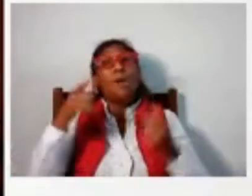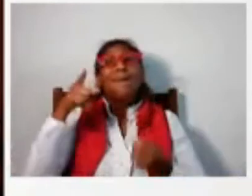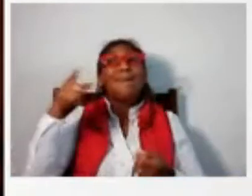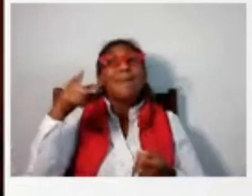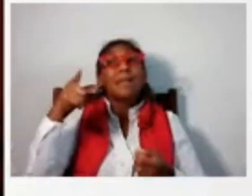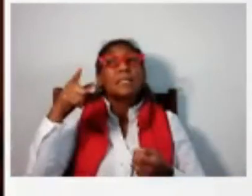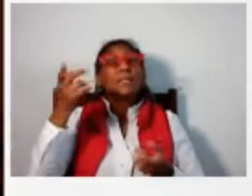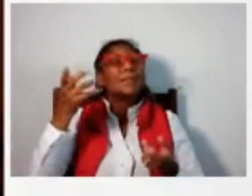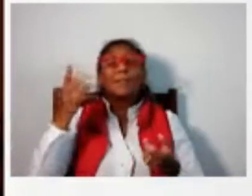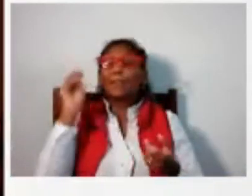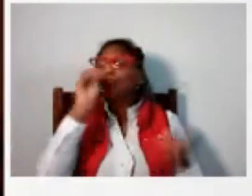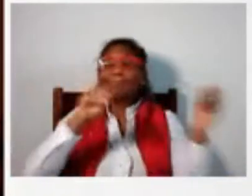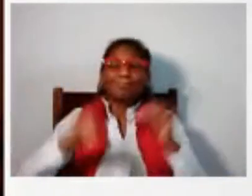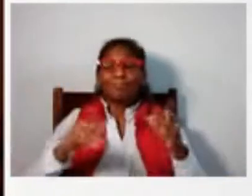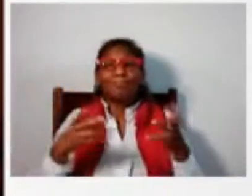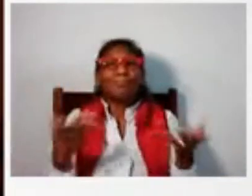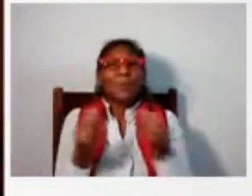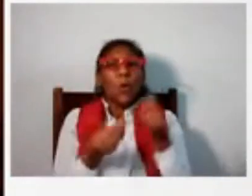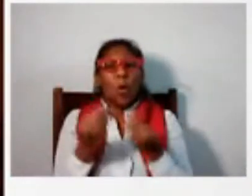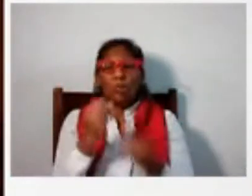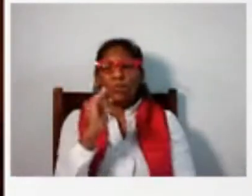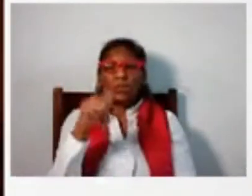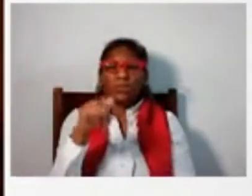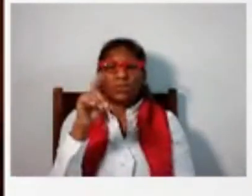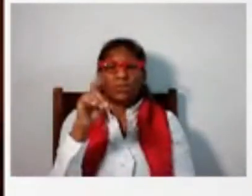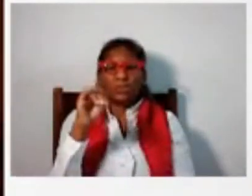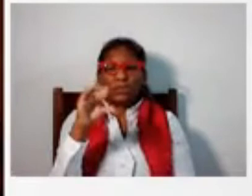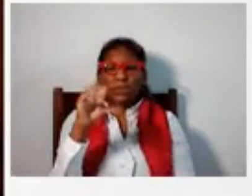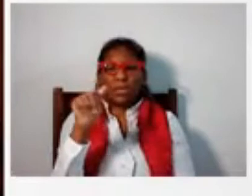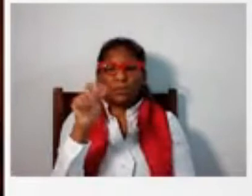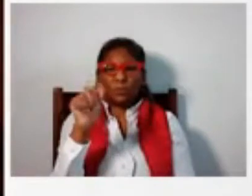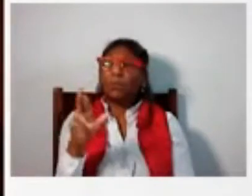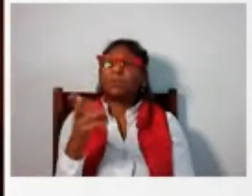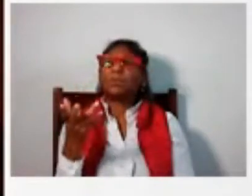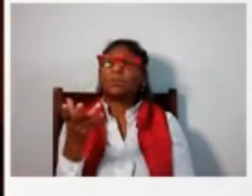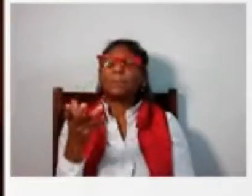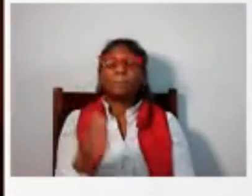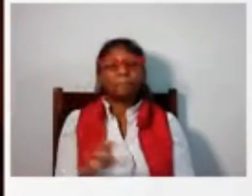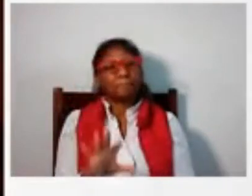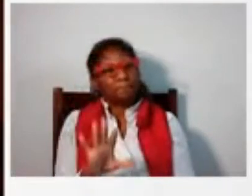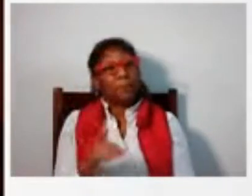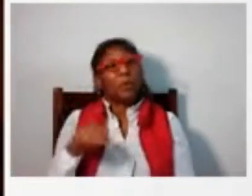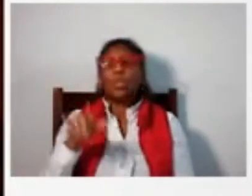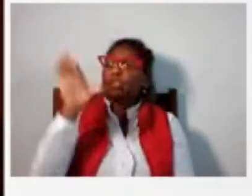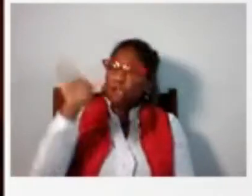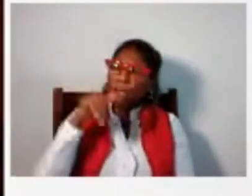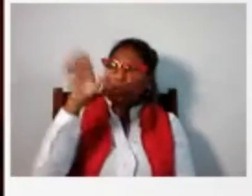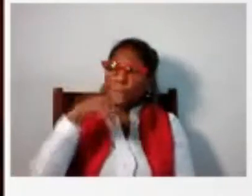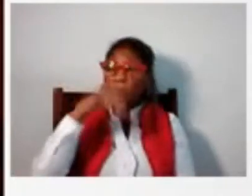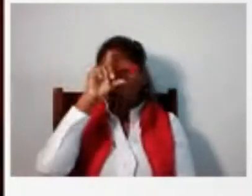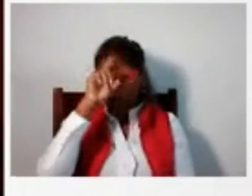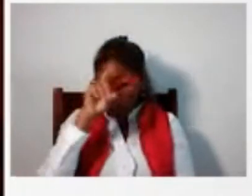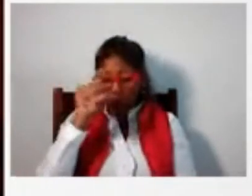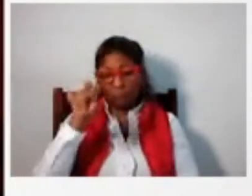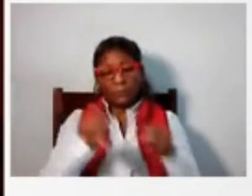de alguma forma nos indicadores? Olha, Gabriela, nós estamos constantemente chamando a atenção dos municípios e dos hospitais de que